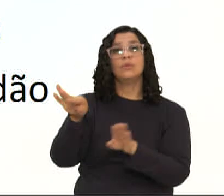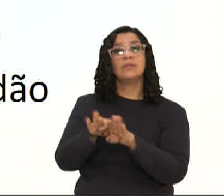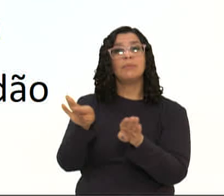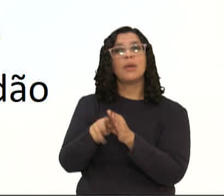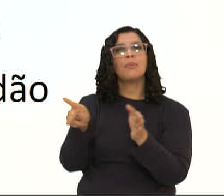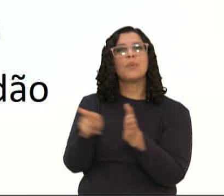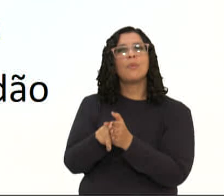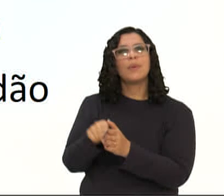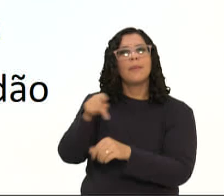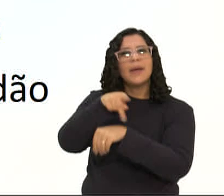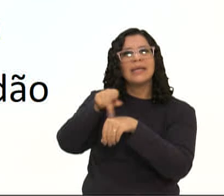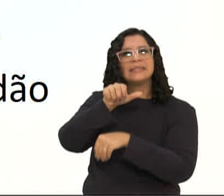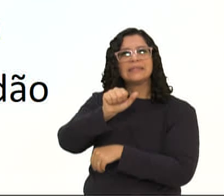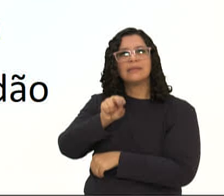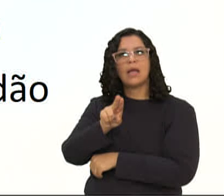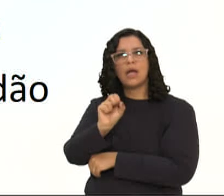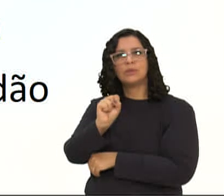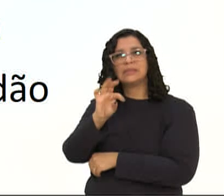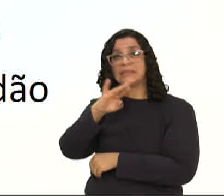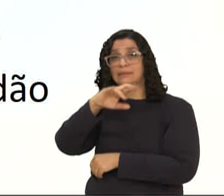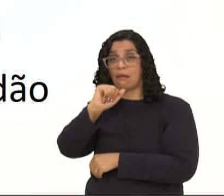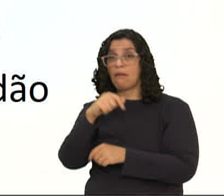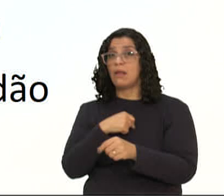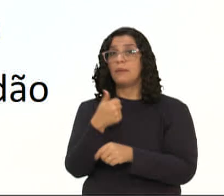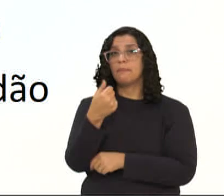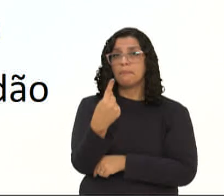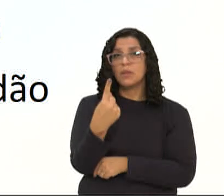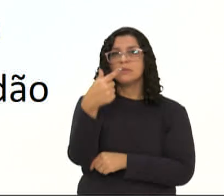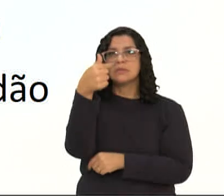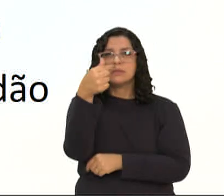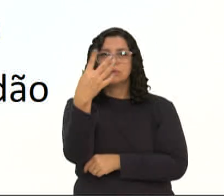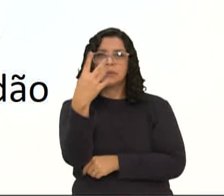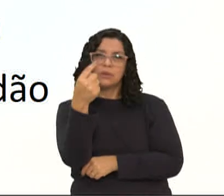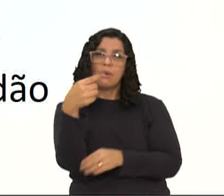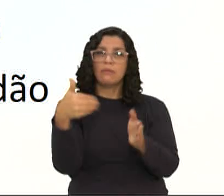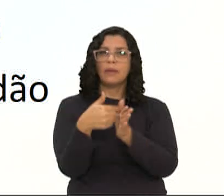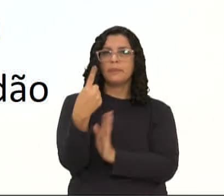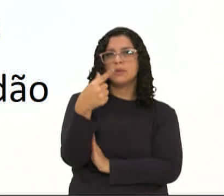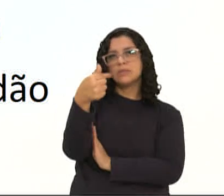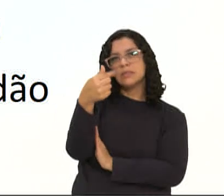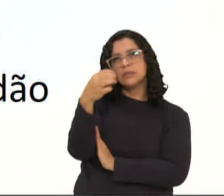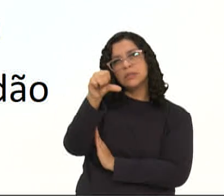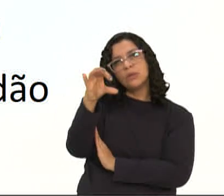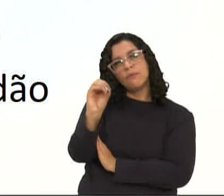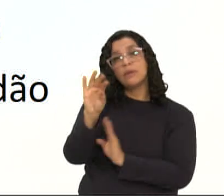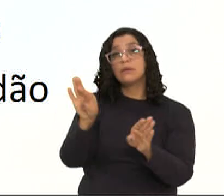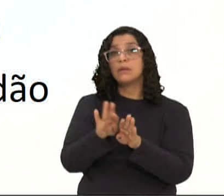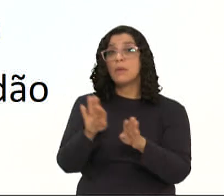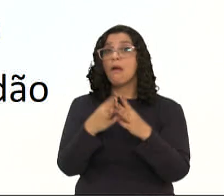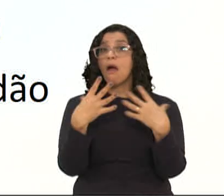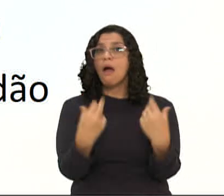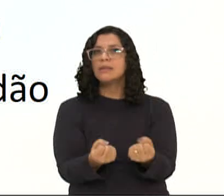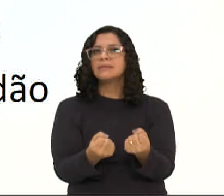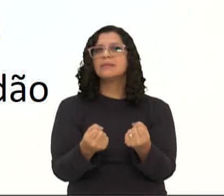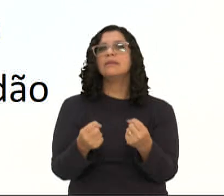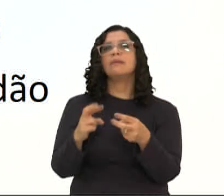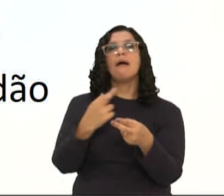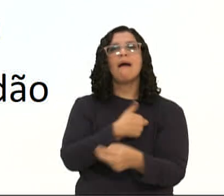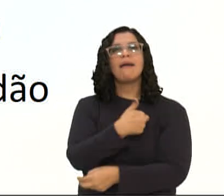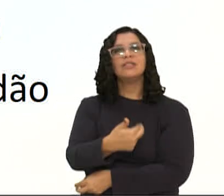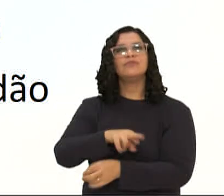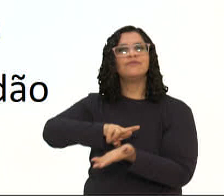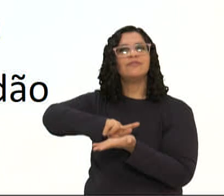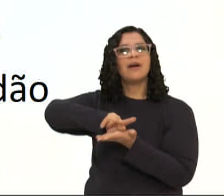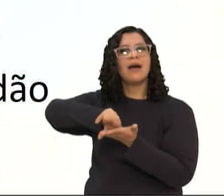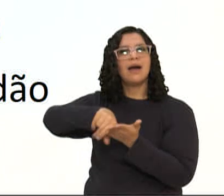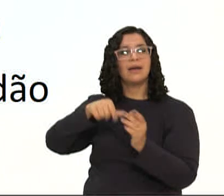Áustria. Ele governou entre 1741 e 1790. Ele vai aplicar a tolerância religiosa na Áustria. Agora